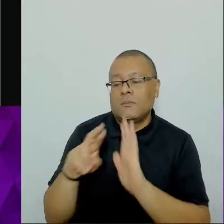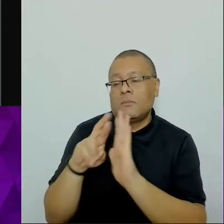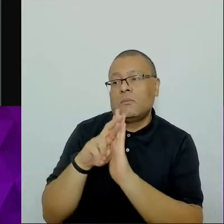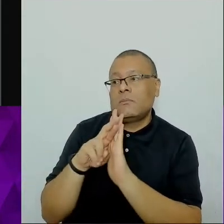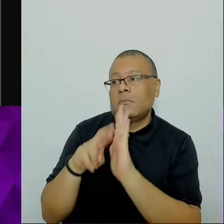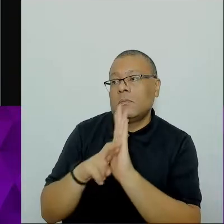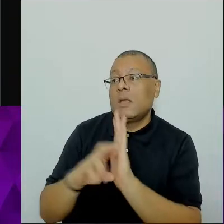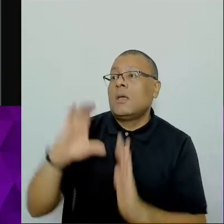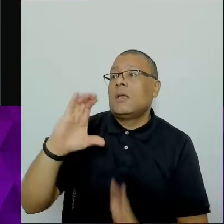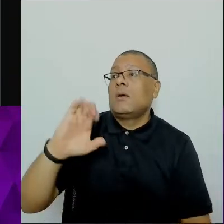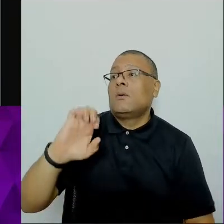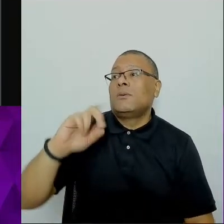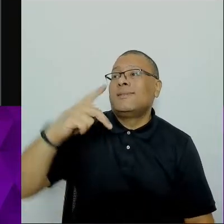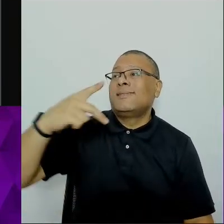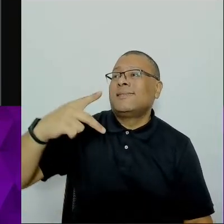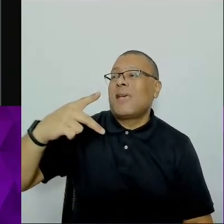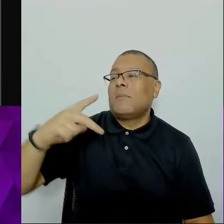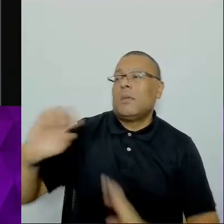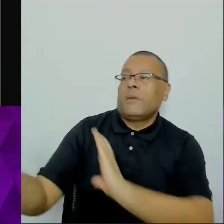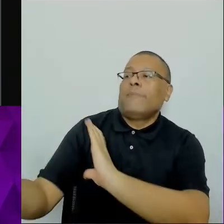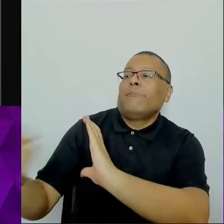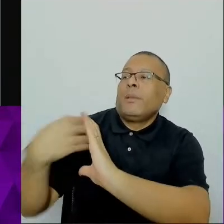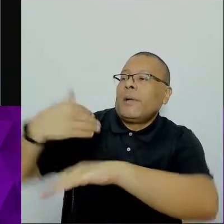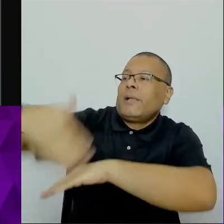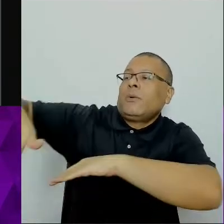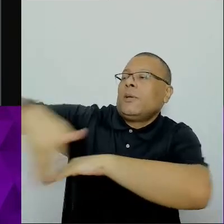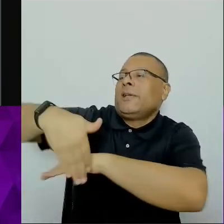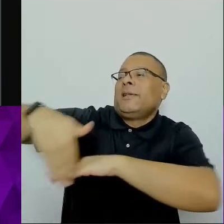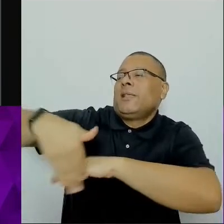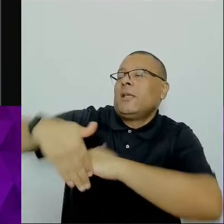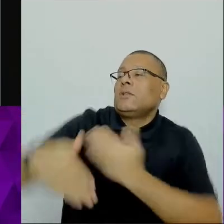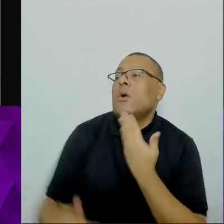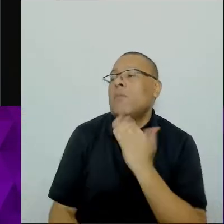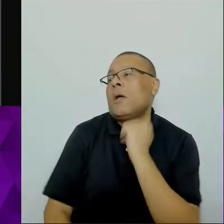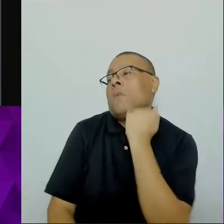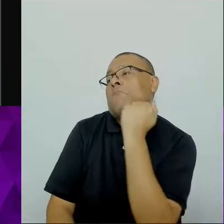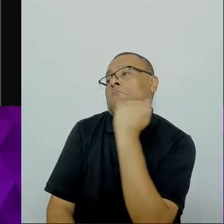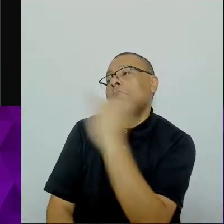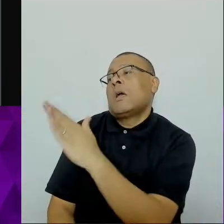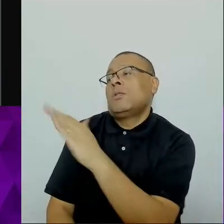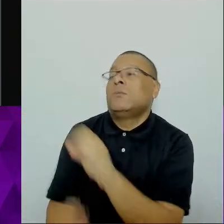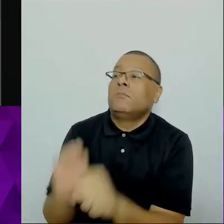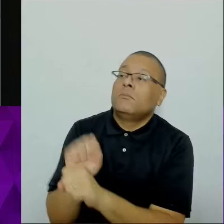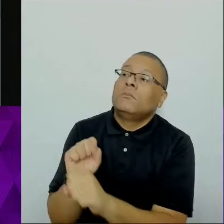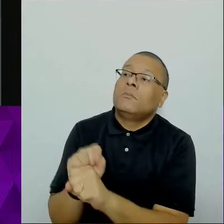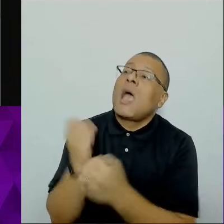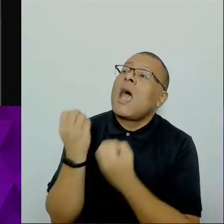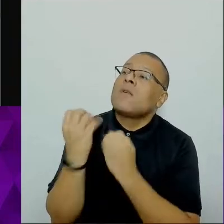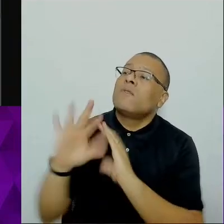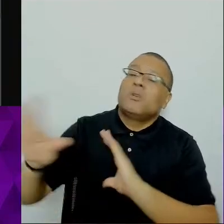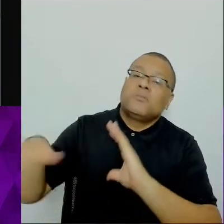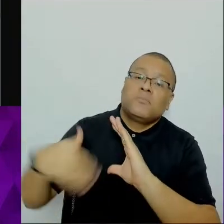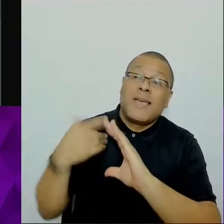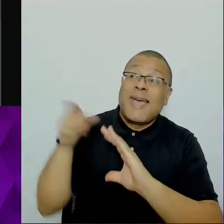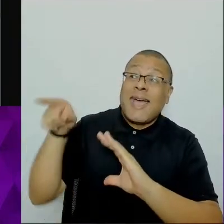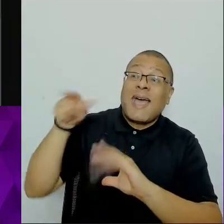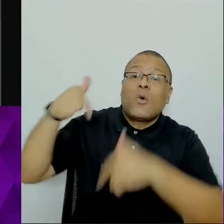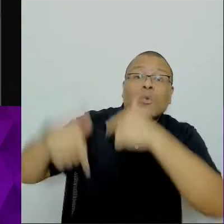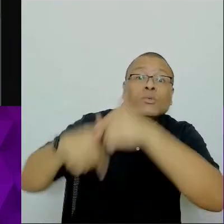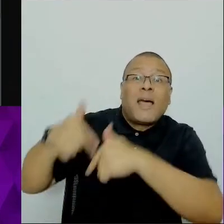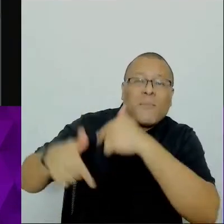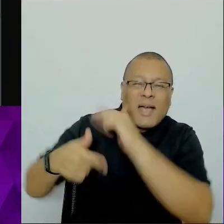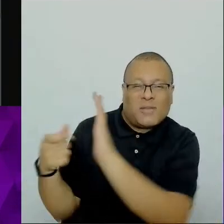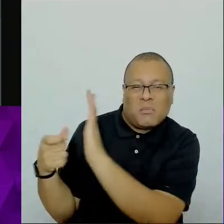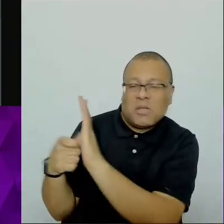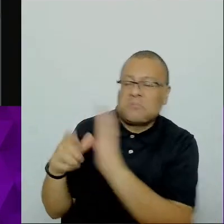da interface de entrada e de saída. Ou seja, ele pega aqui o endereço, complementa os dados de usuário, porque ele salva. A